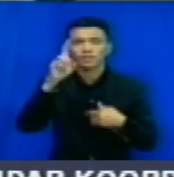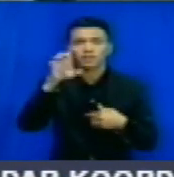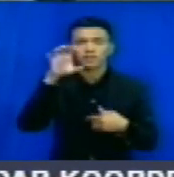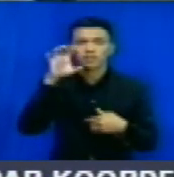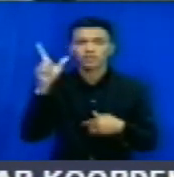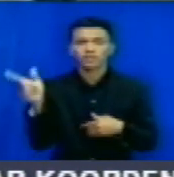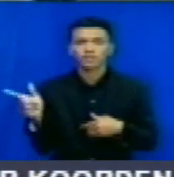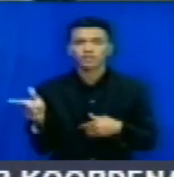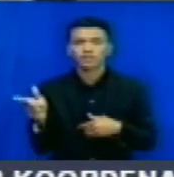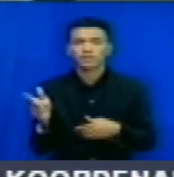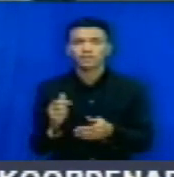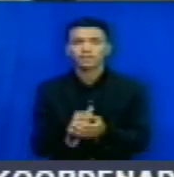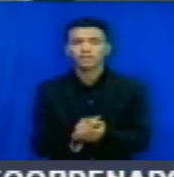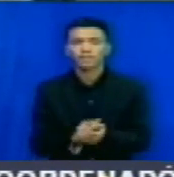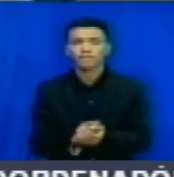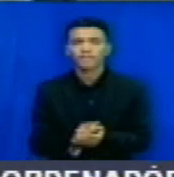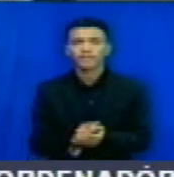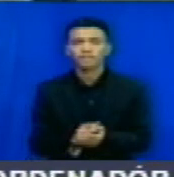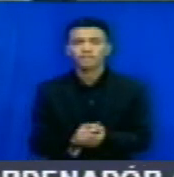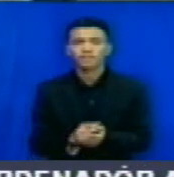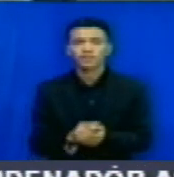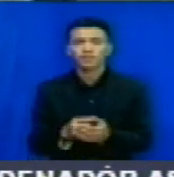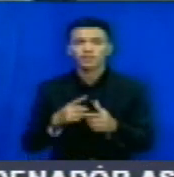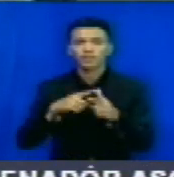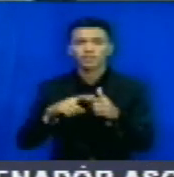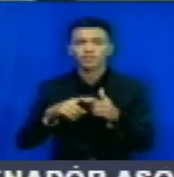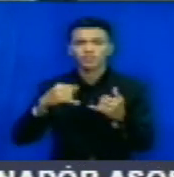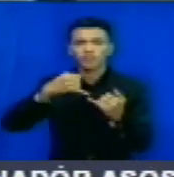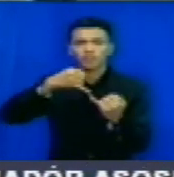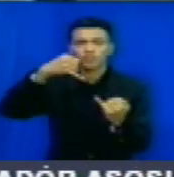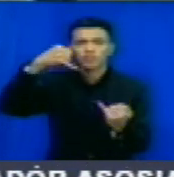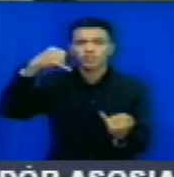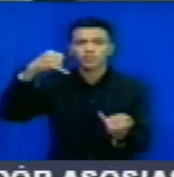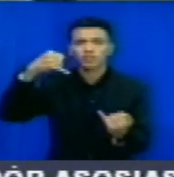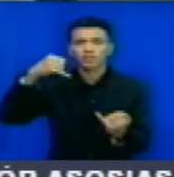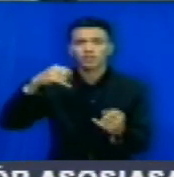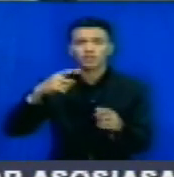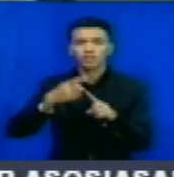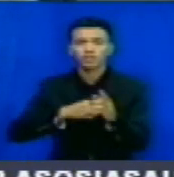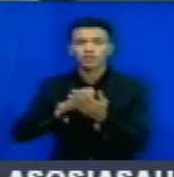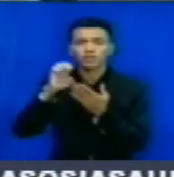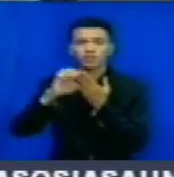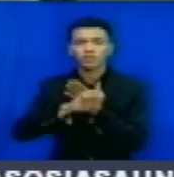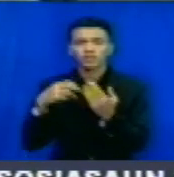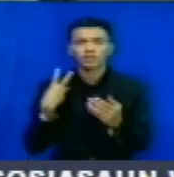120 casos. Terpale malnutrição. E a fulan zunei te